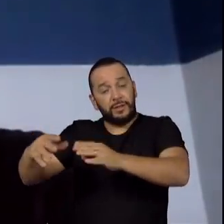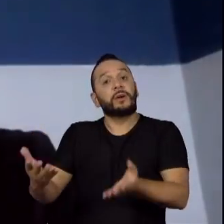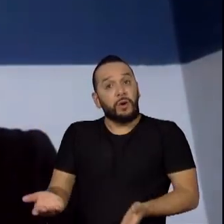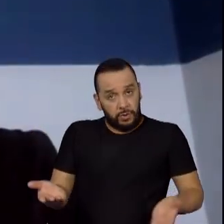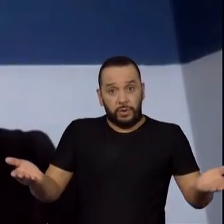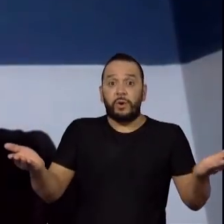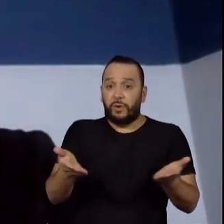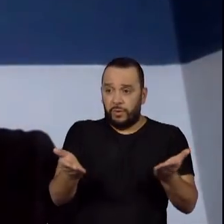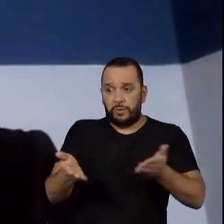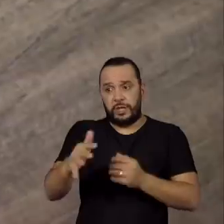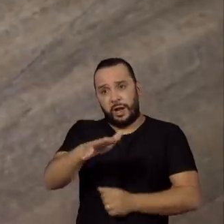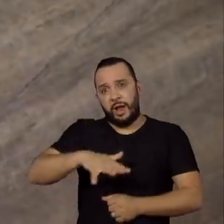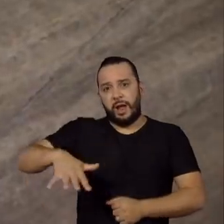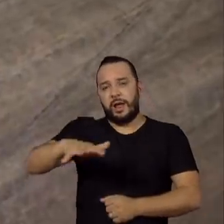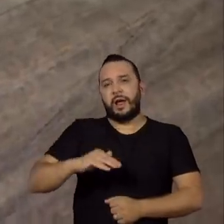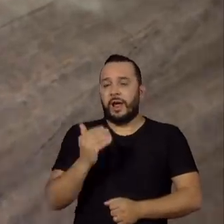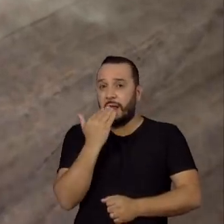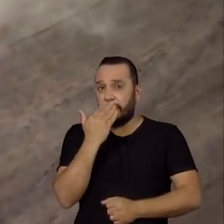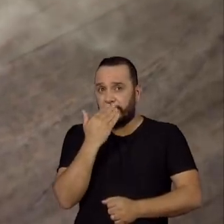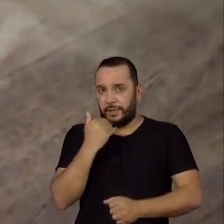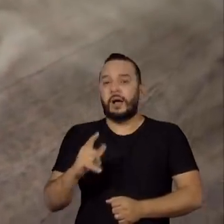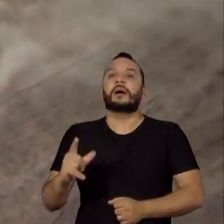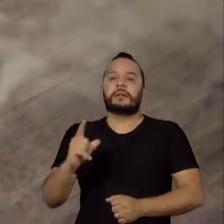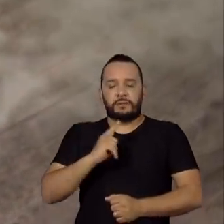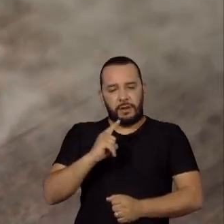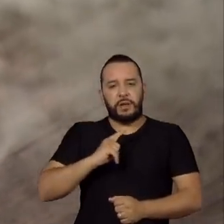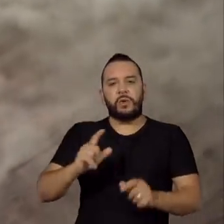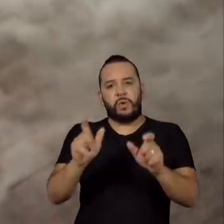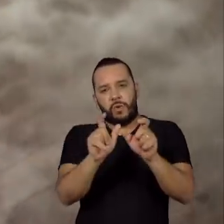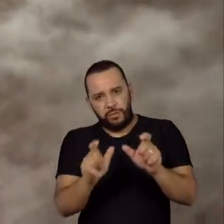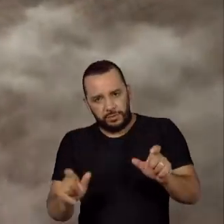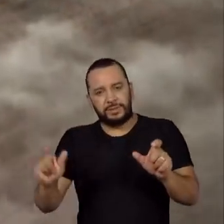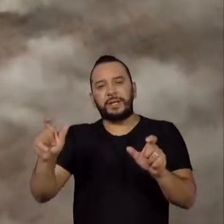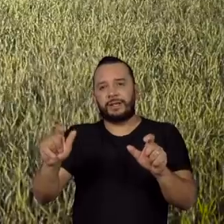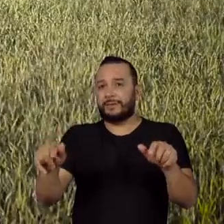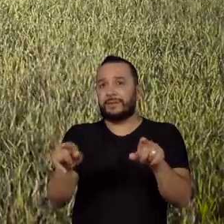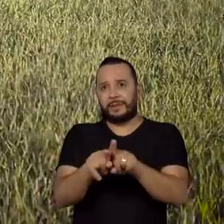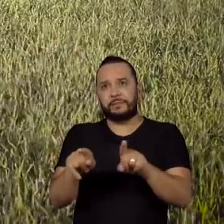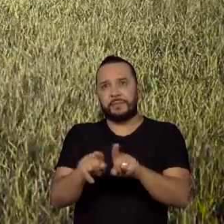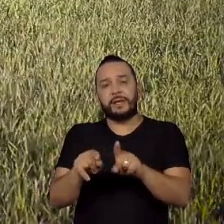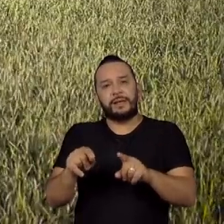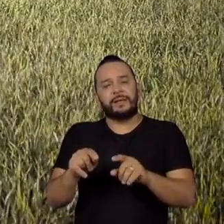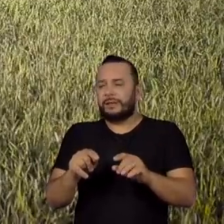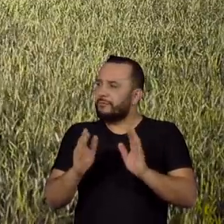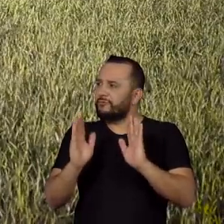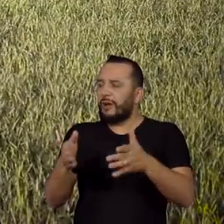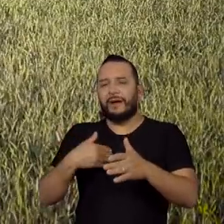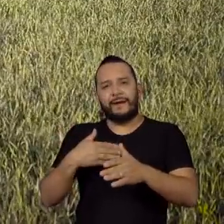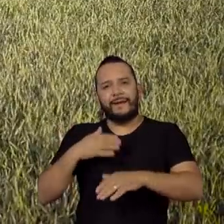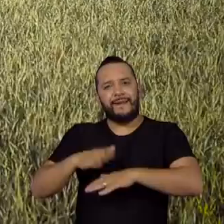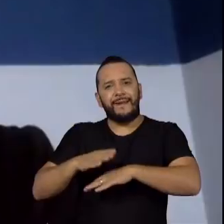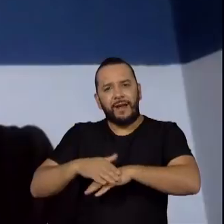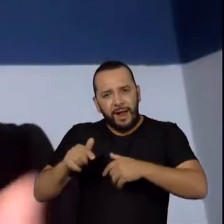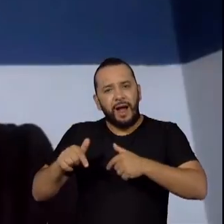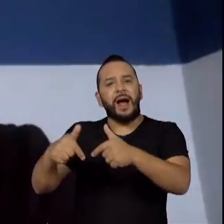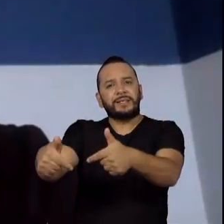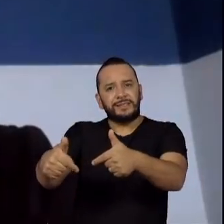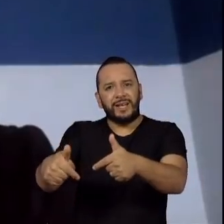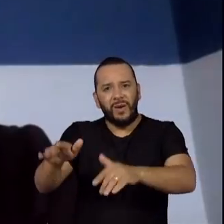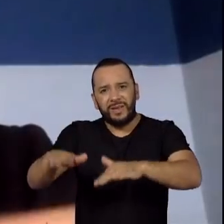é totalmente baseado em conceitos e condições que causam aí degeneração do meio ambiente, perda